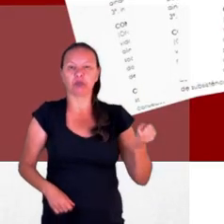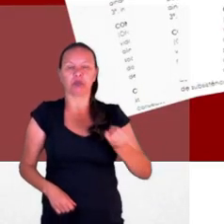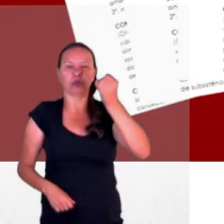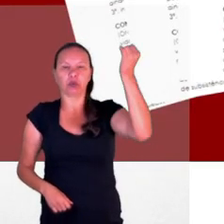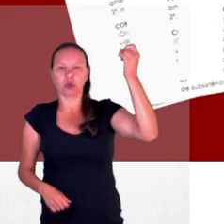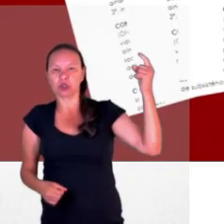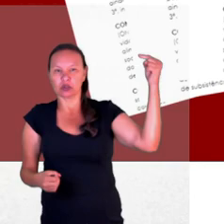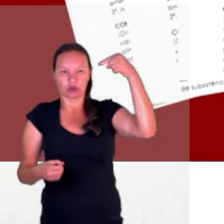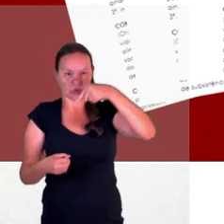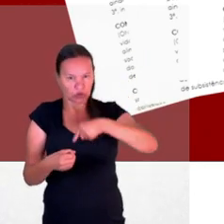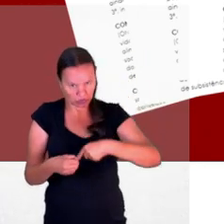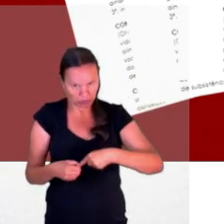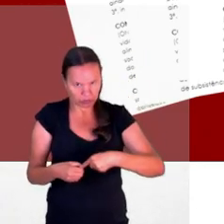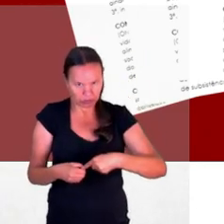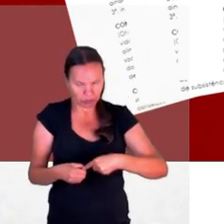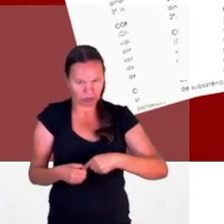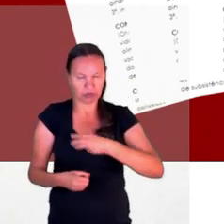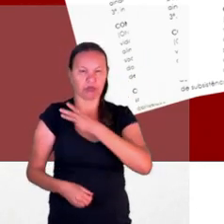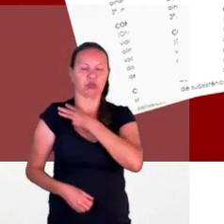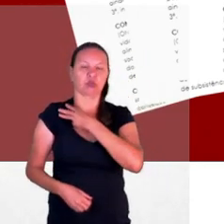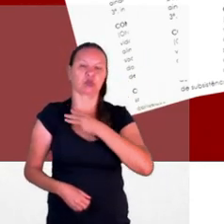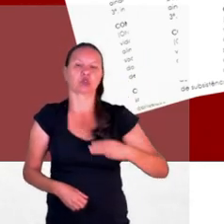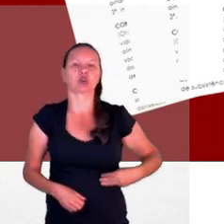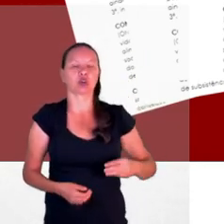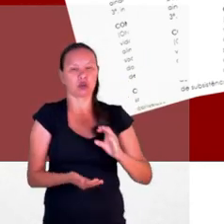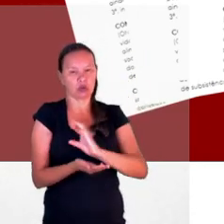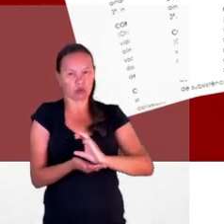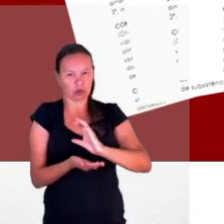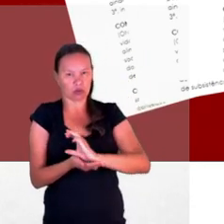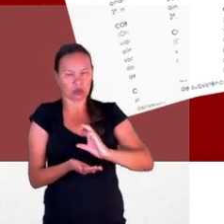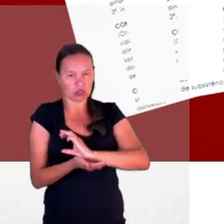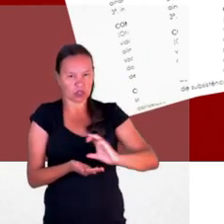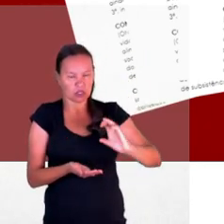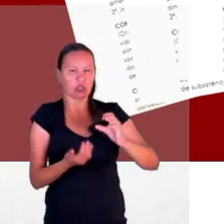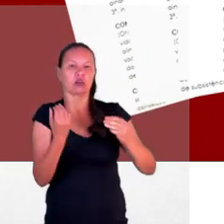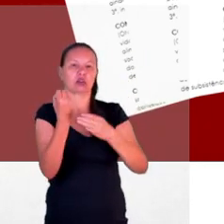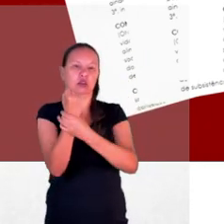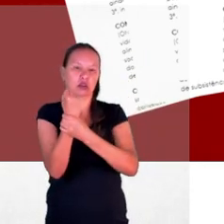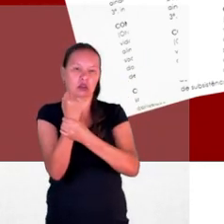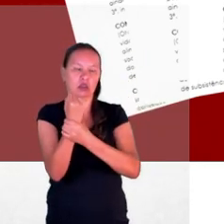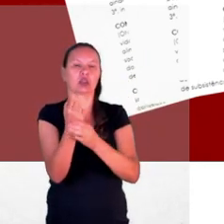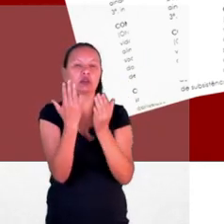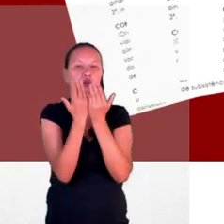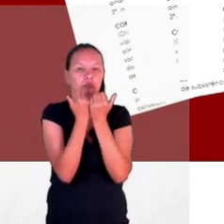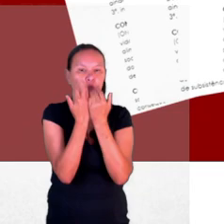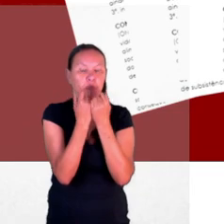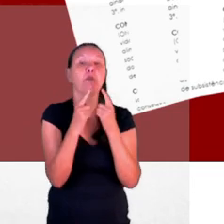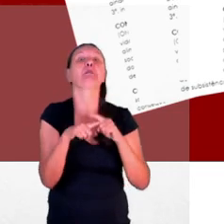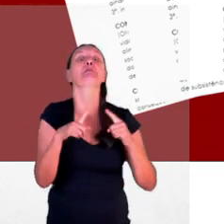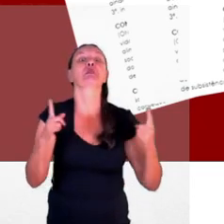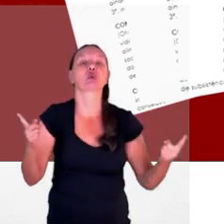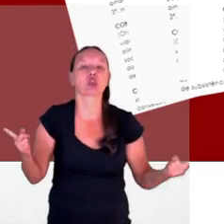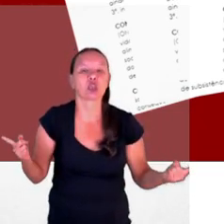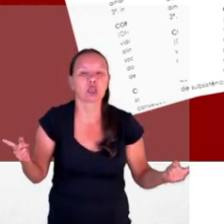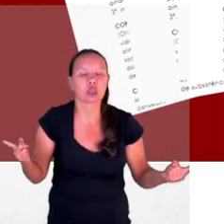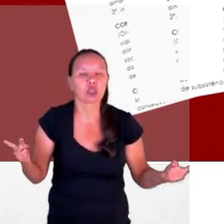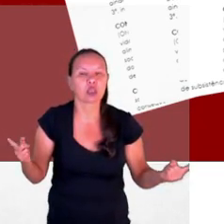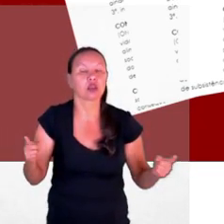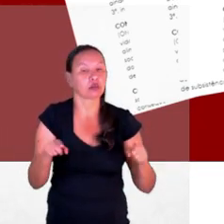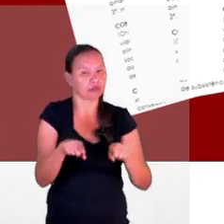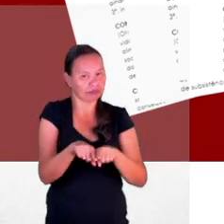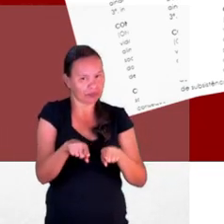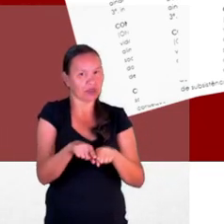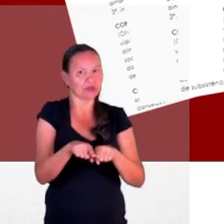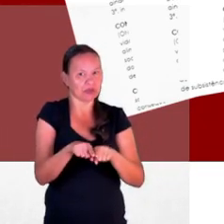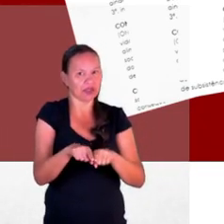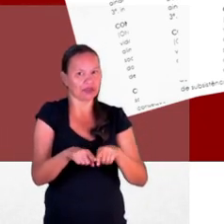entrada é o conselho de segurança alimentar Conselho Municipal de segurança alimentar por quê Porque também reconhecemos